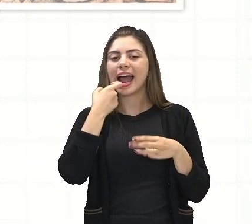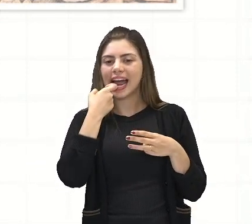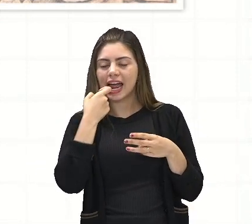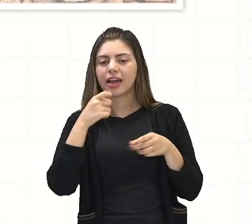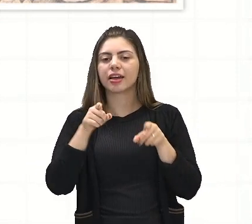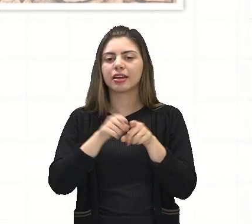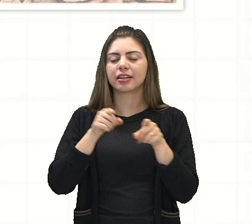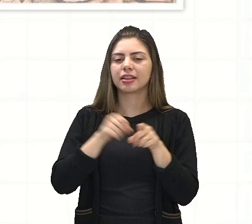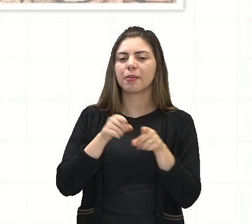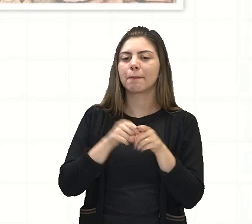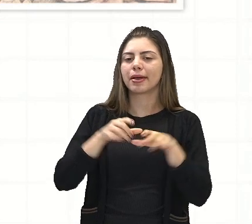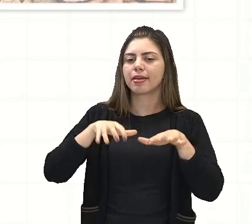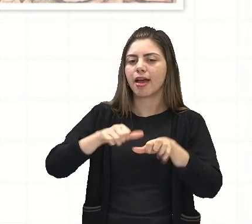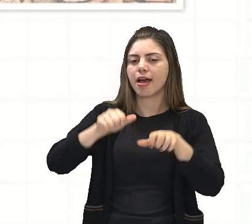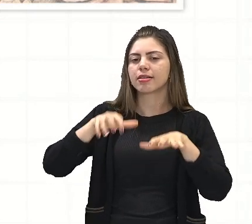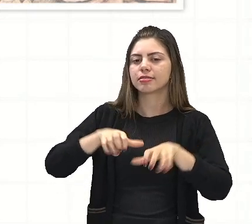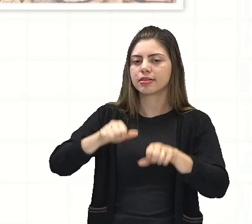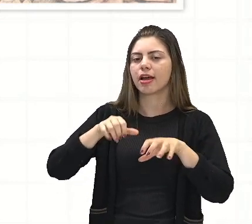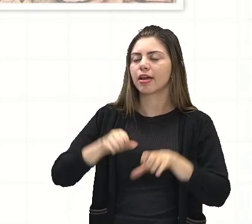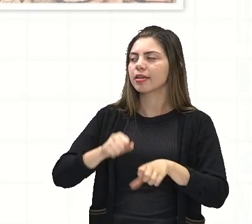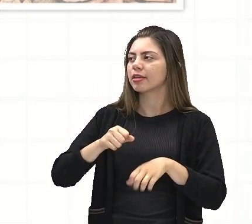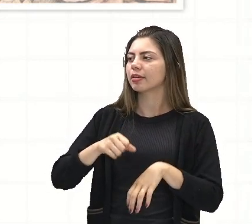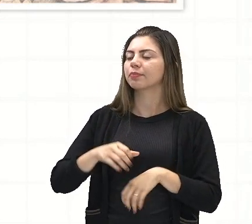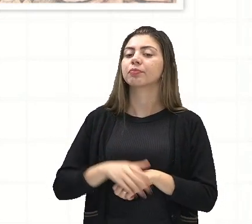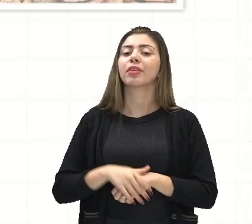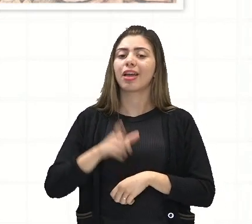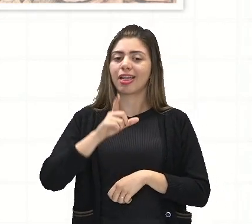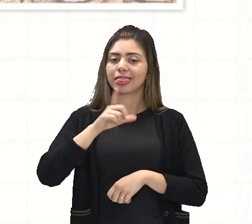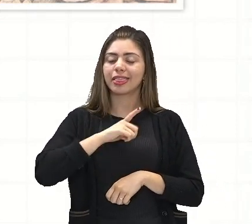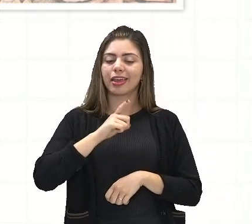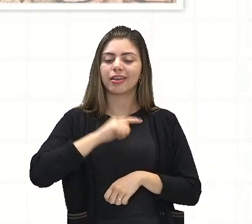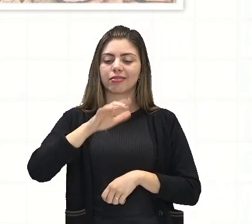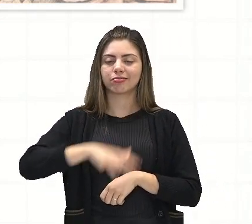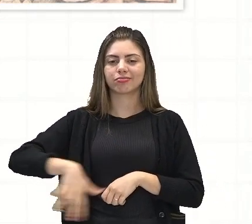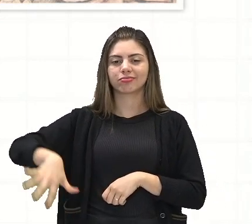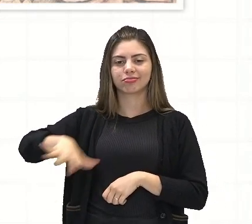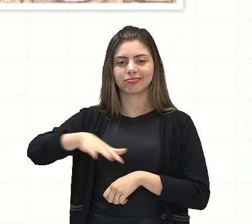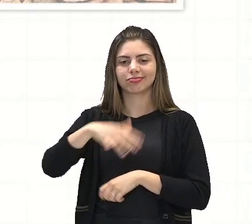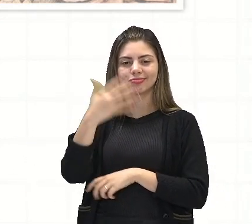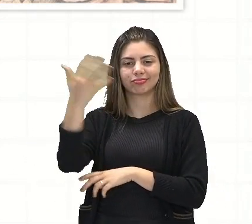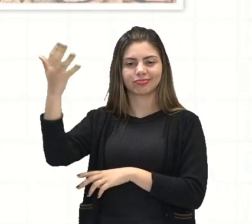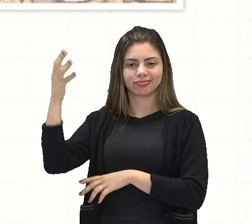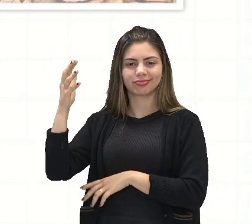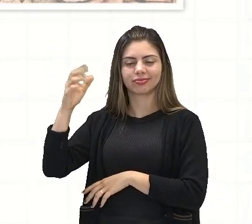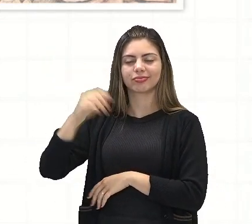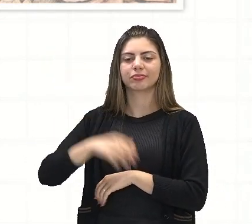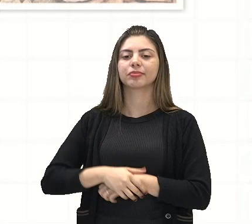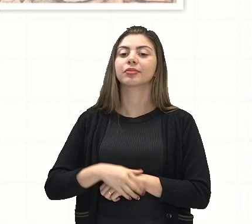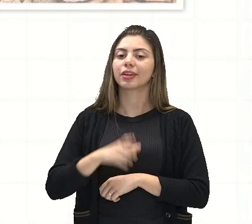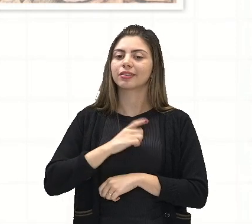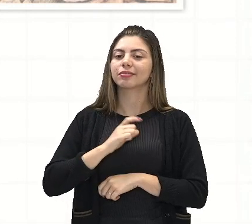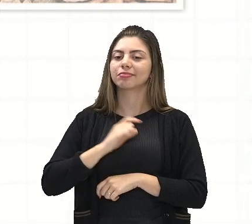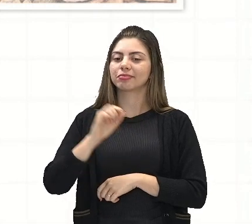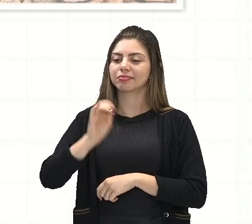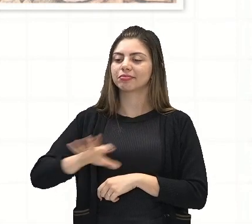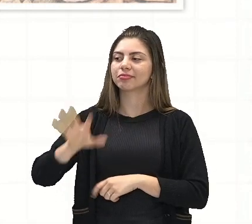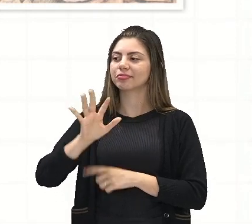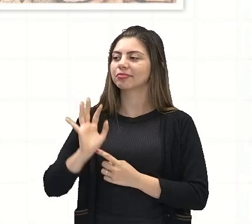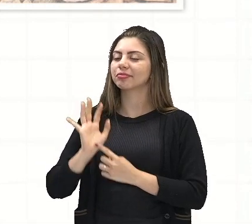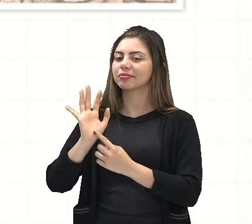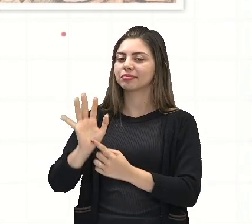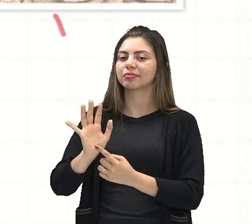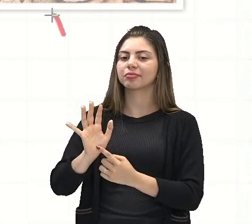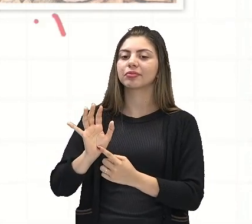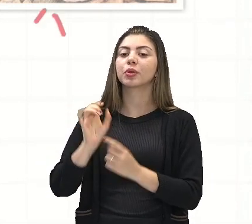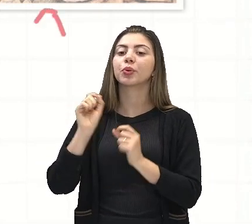e açaí, que são produtos da nossa região. Estamos aqui representando, né, nessas imagens, né, a